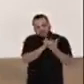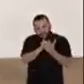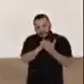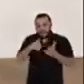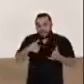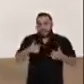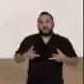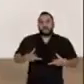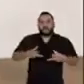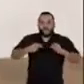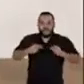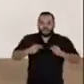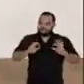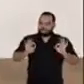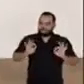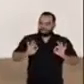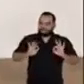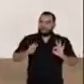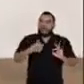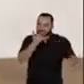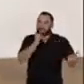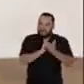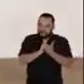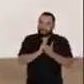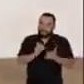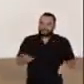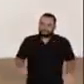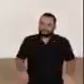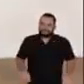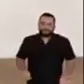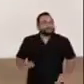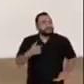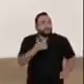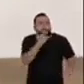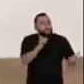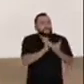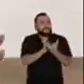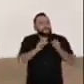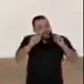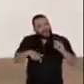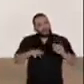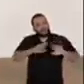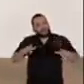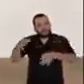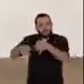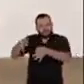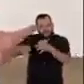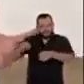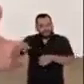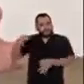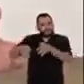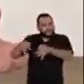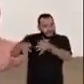merece eu entendo assim o perdão a o perdão de alguma forma ele está num local diferente da justiça justiça o empate é